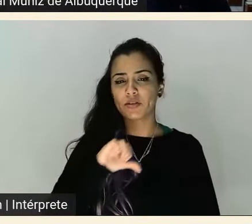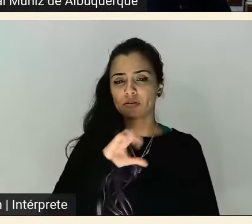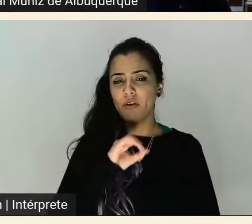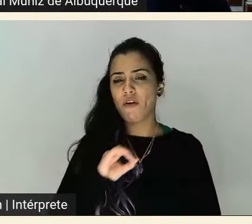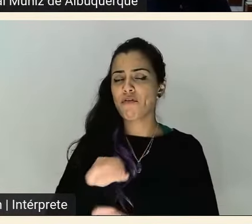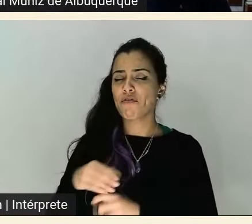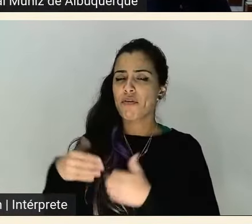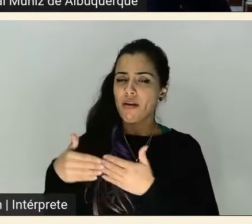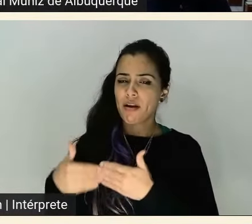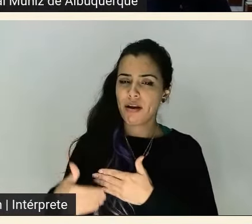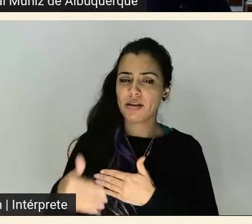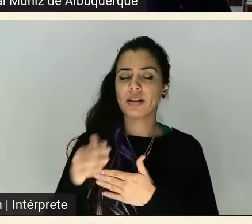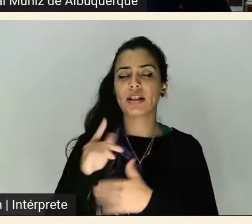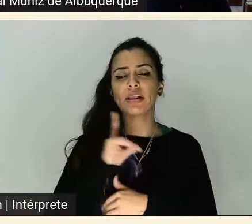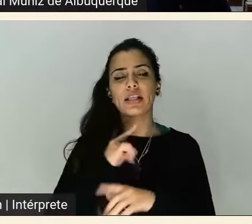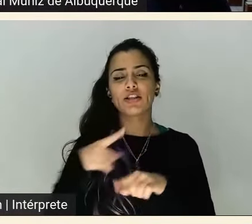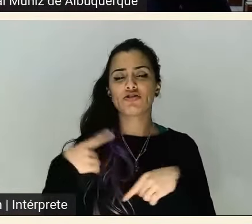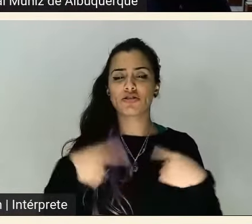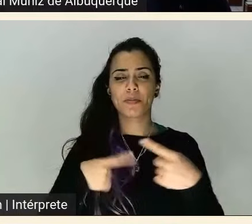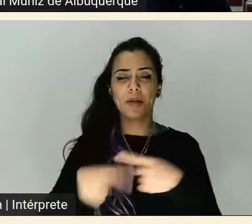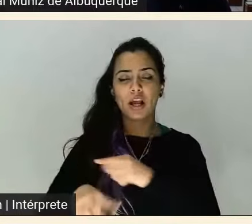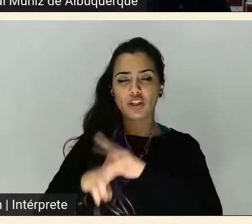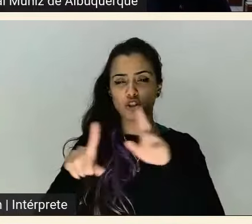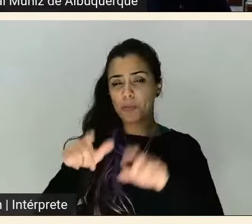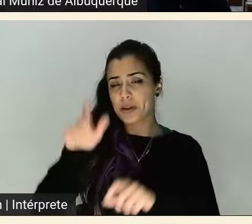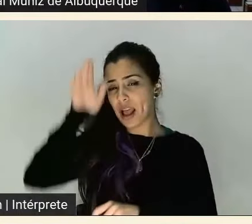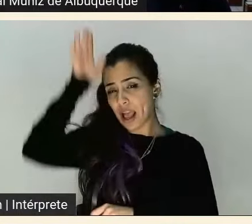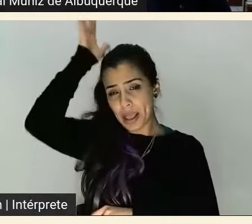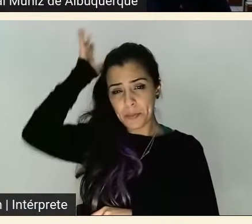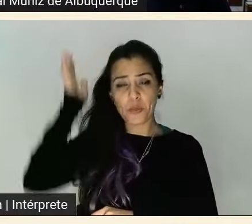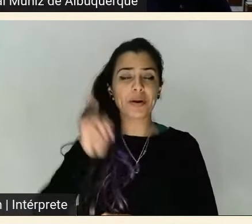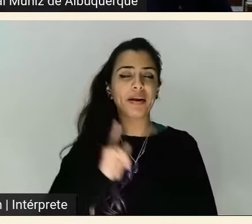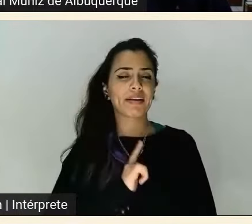a República, em que faz parte essa geração